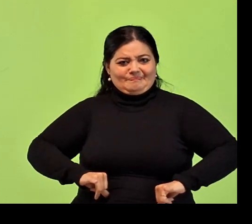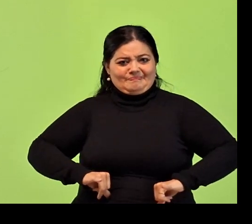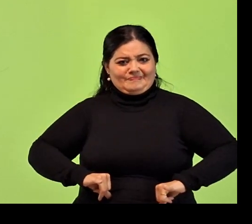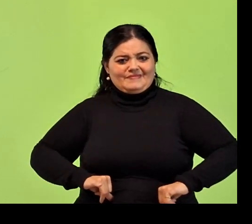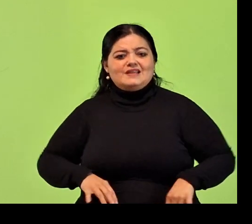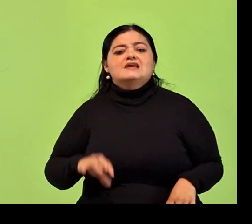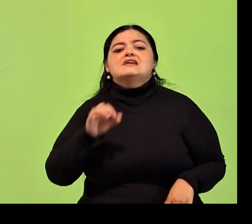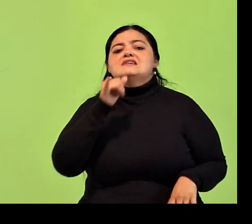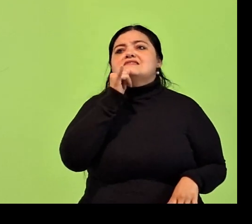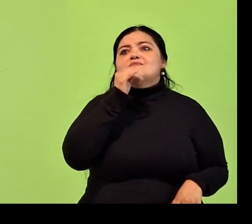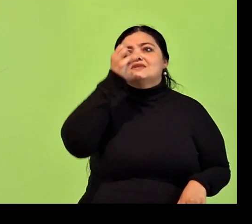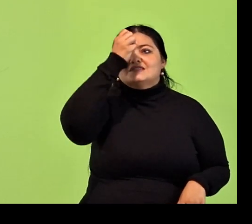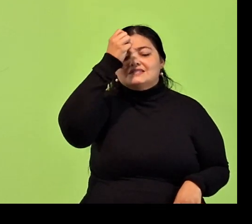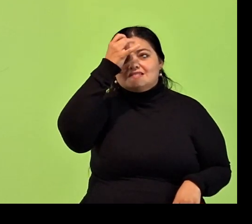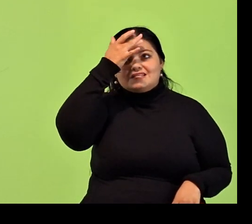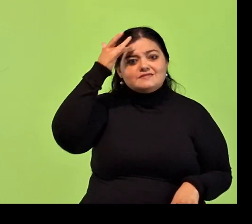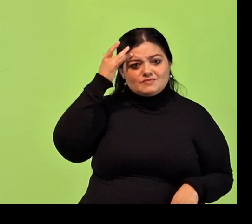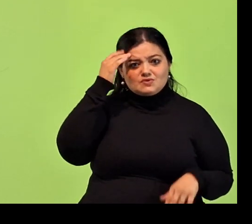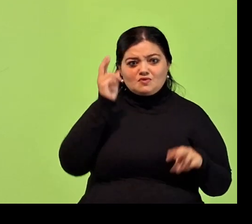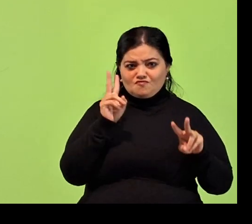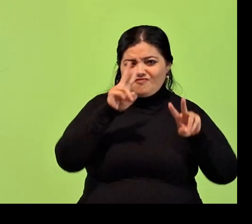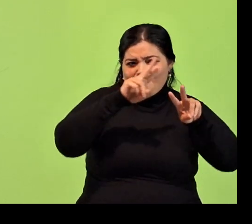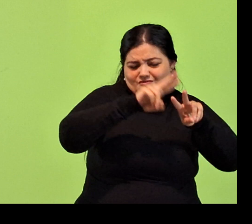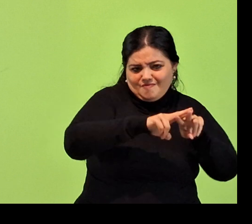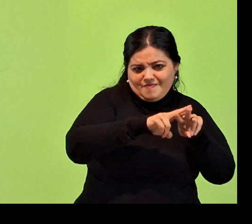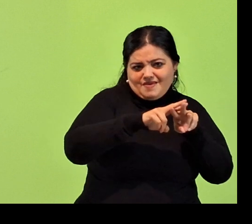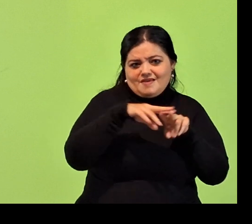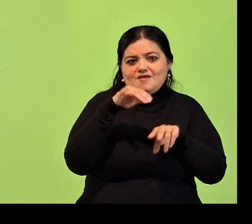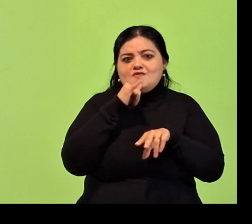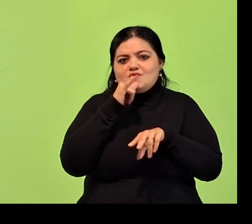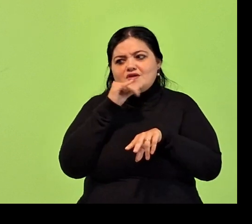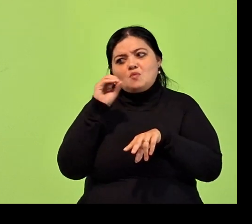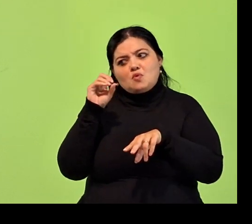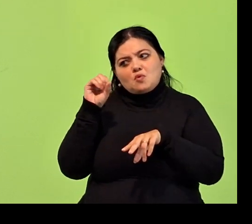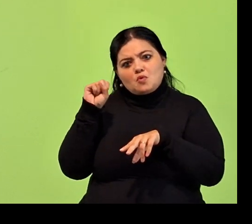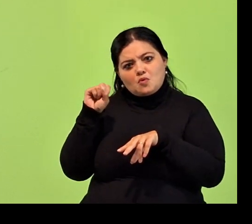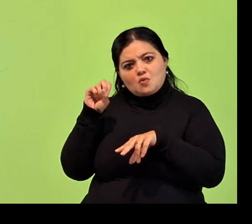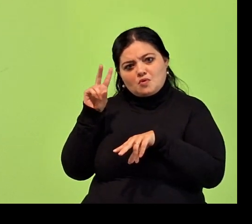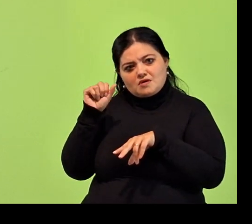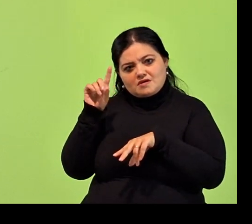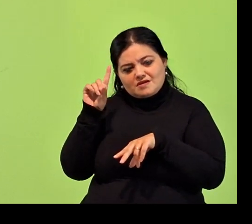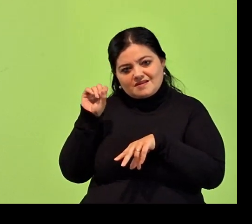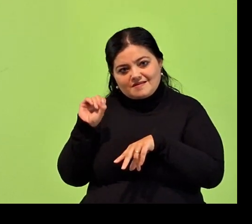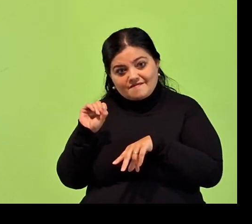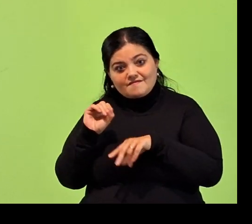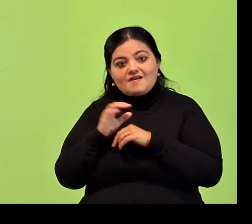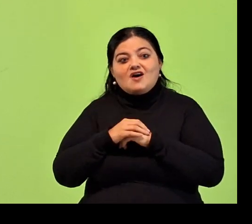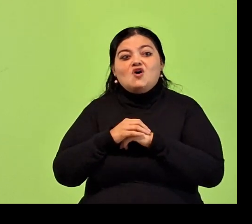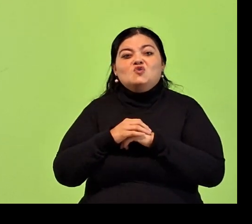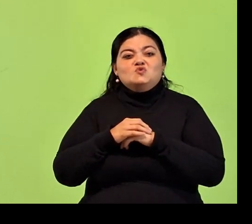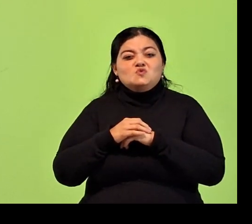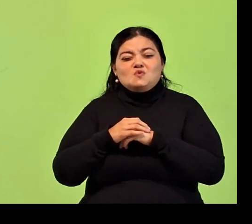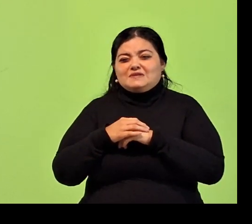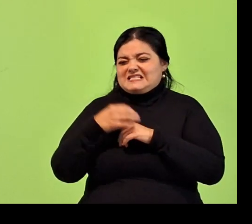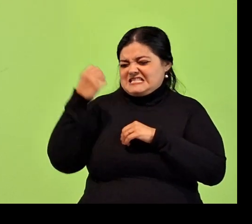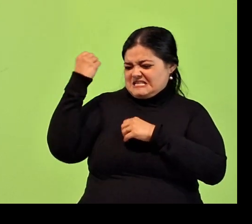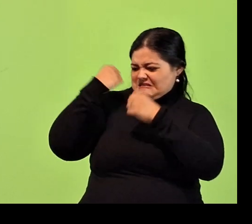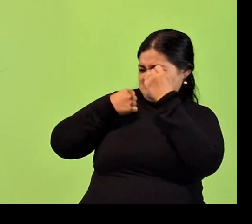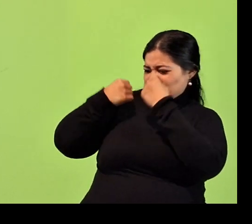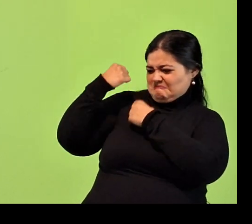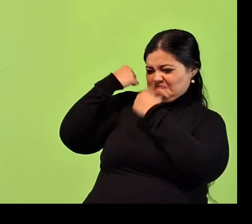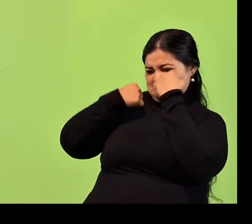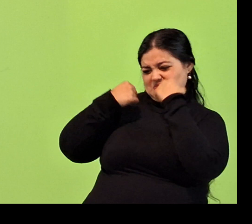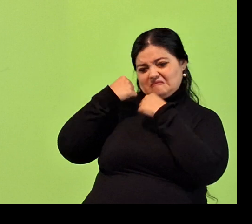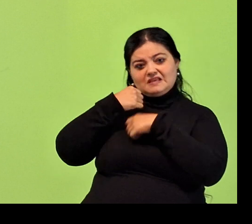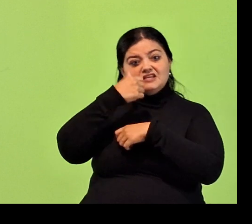presas corroboram que algumas pessoas, como por exemplo o próprio Oswaldo, pode ter sido torturado por até 20 horas.